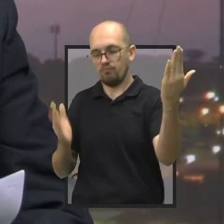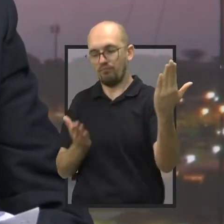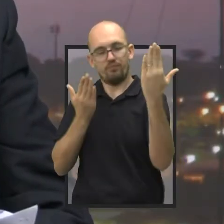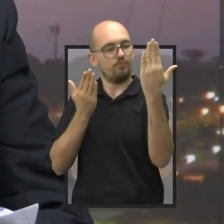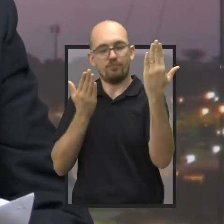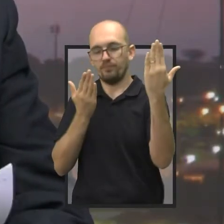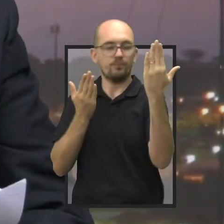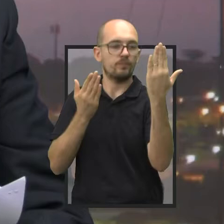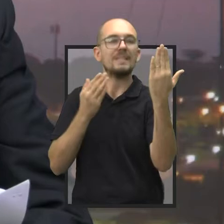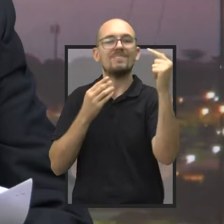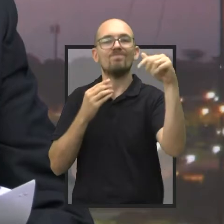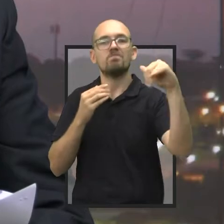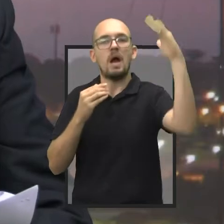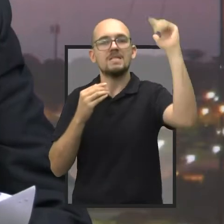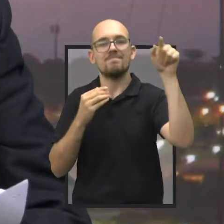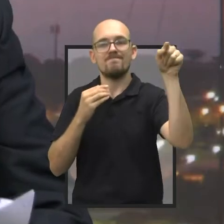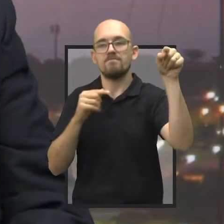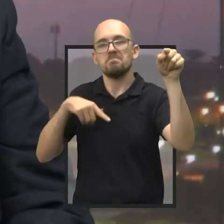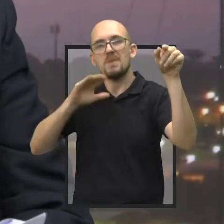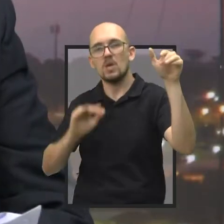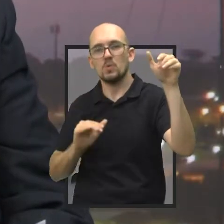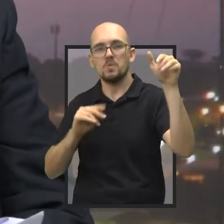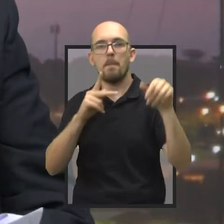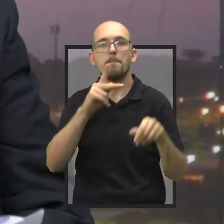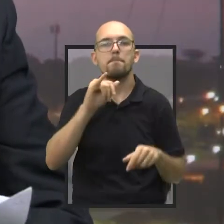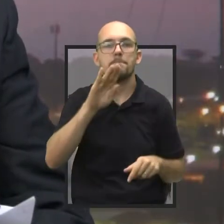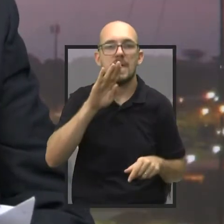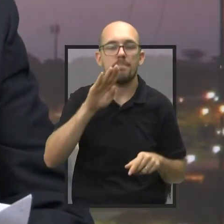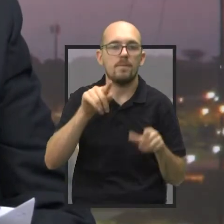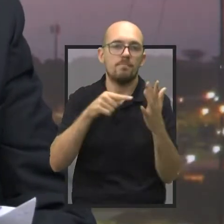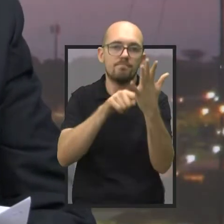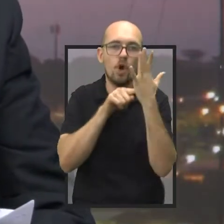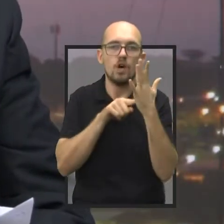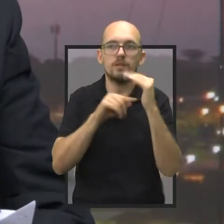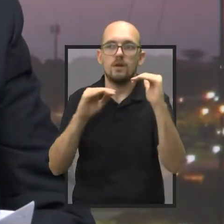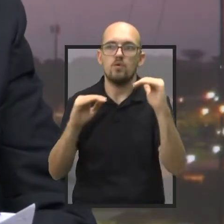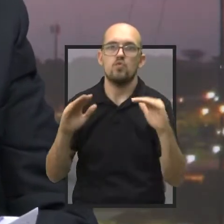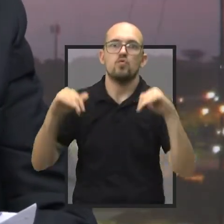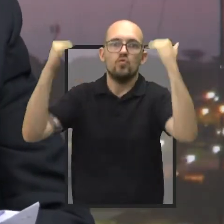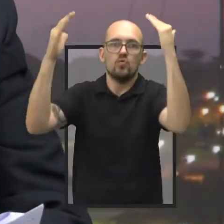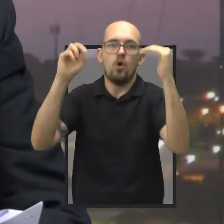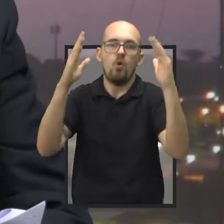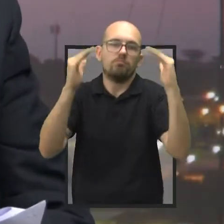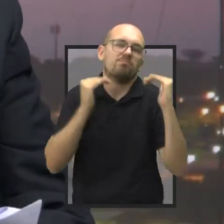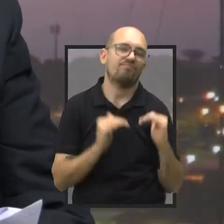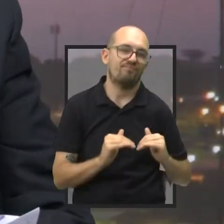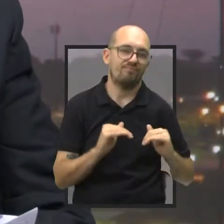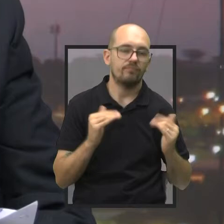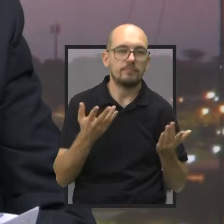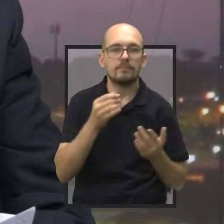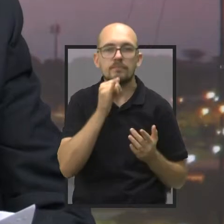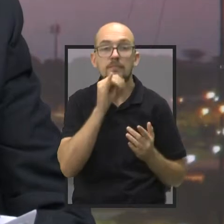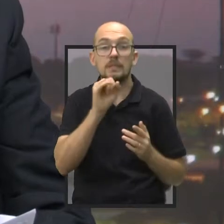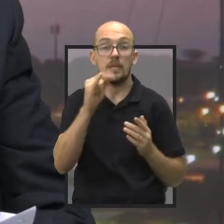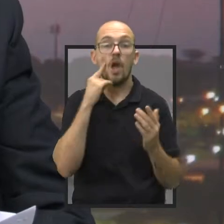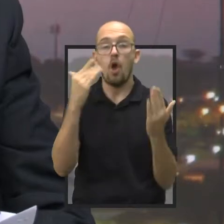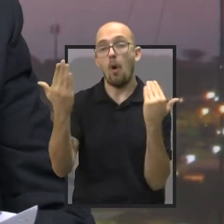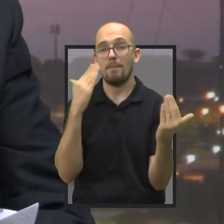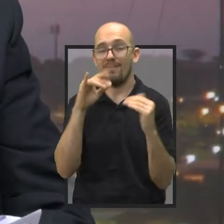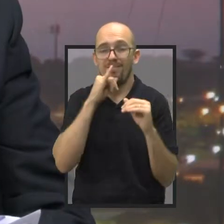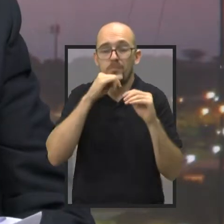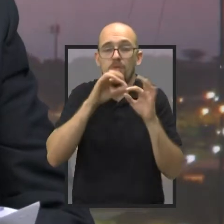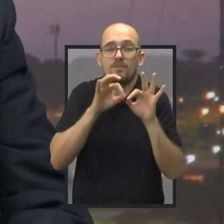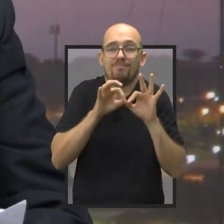demonstrado a potencialidade de cada país. Porque se a gente for comparar em termos de território ou número